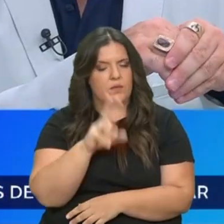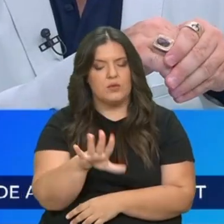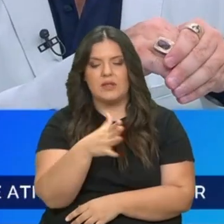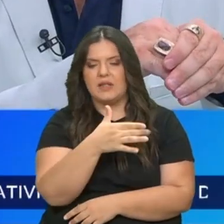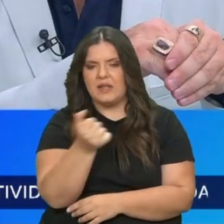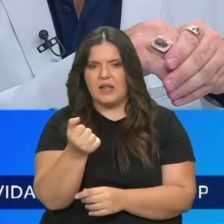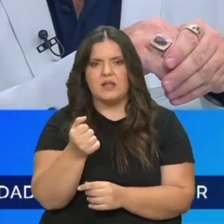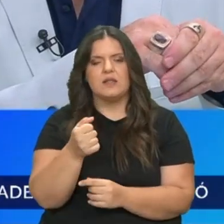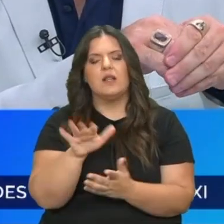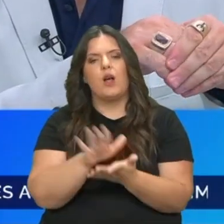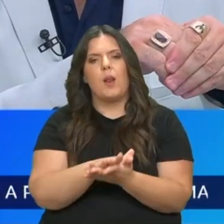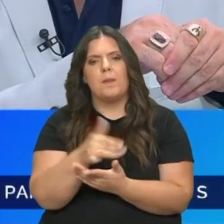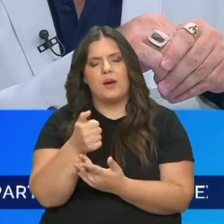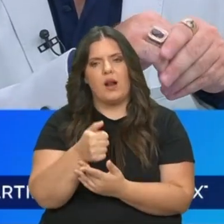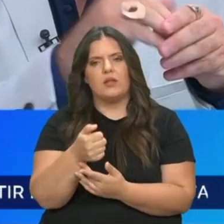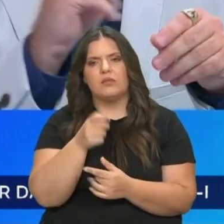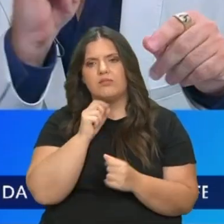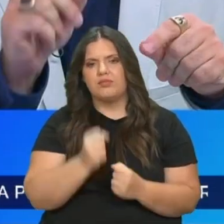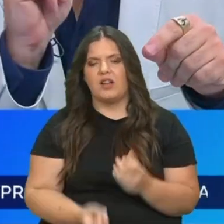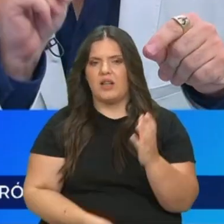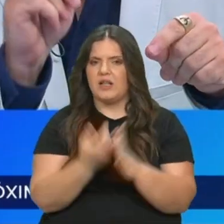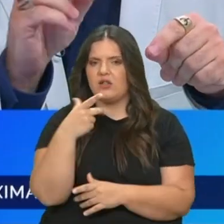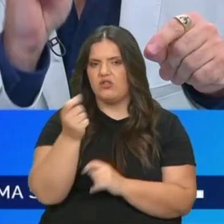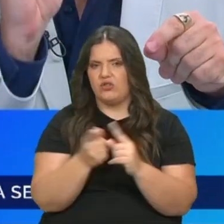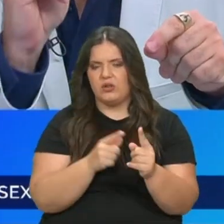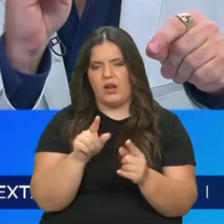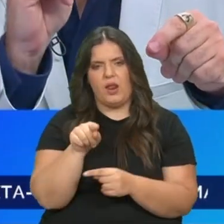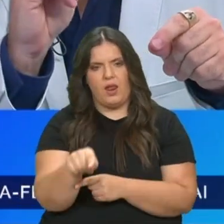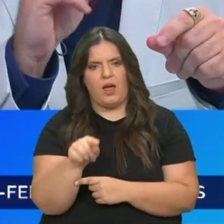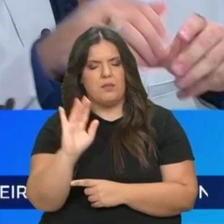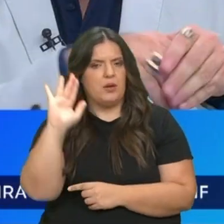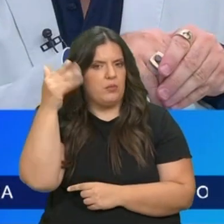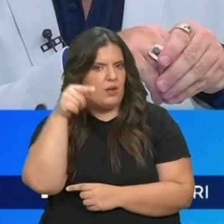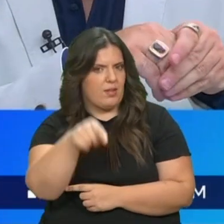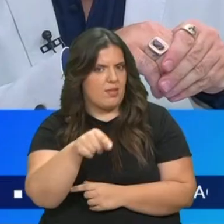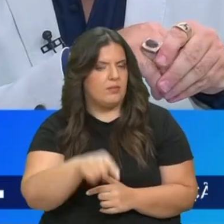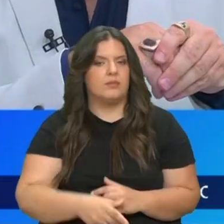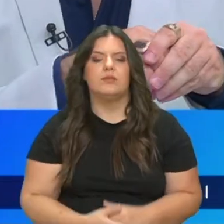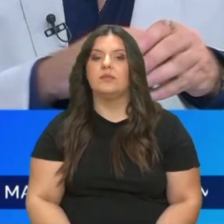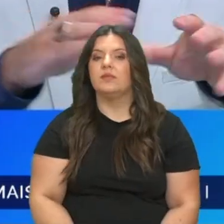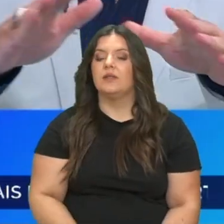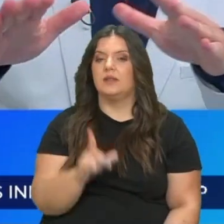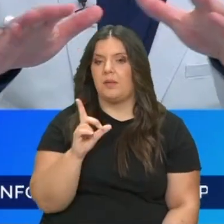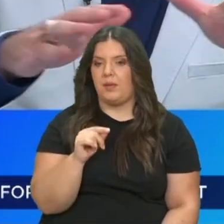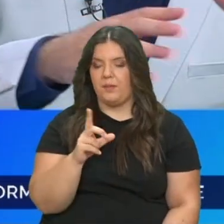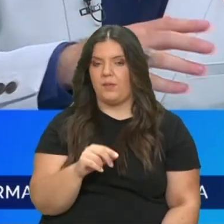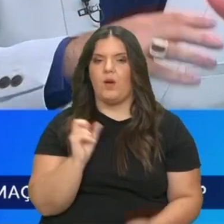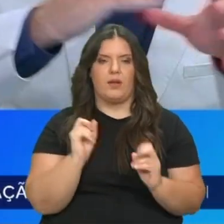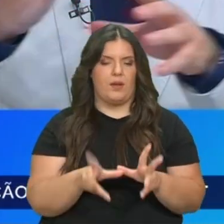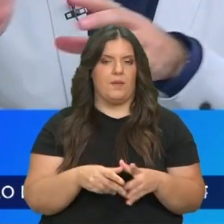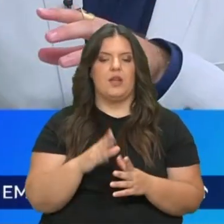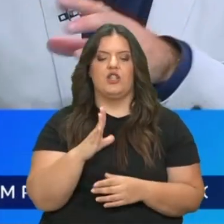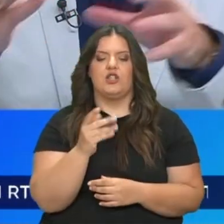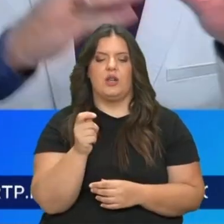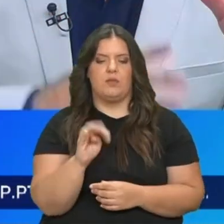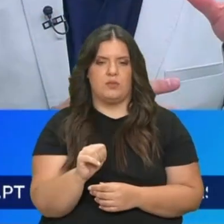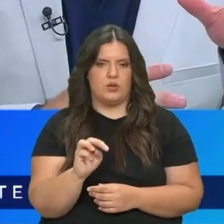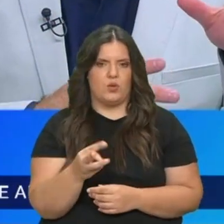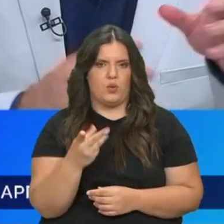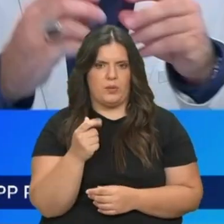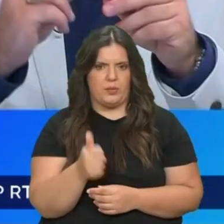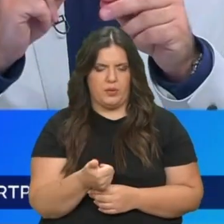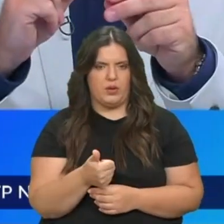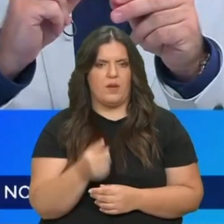aglomerados maciços de formação de estrelas naquela galáxia primordial e, James Webb é fabuloso, o ALMA